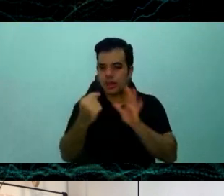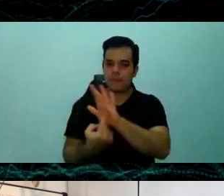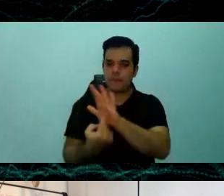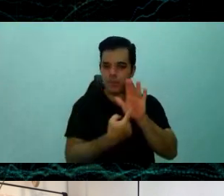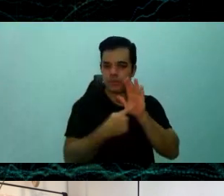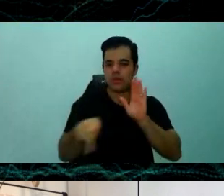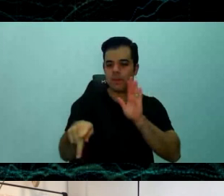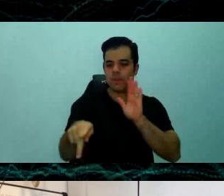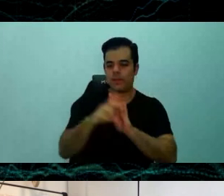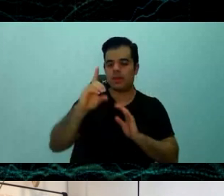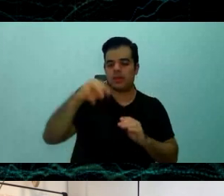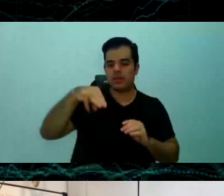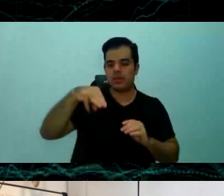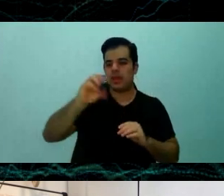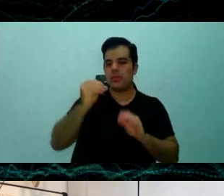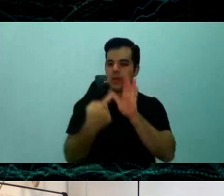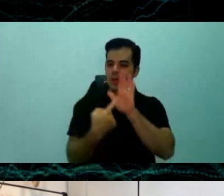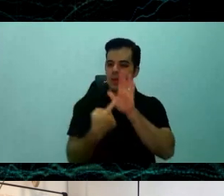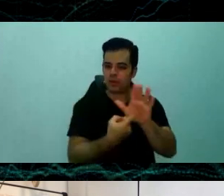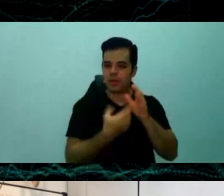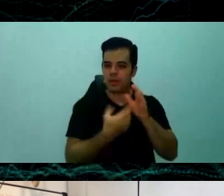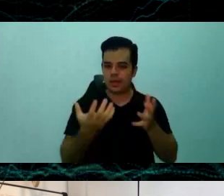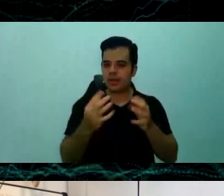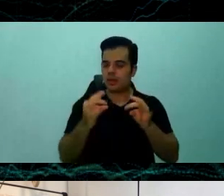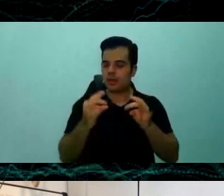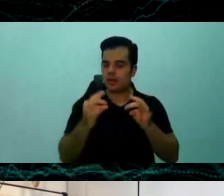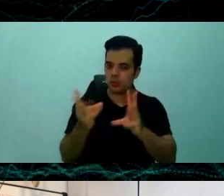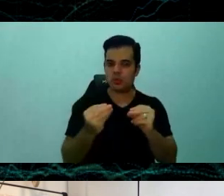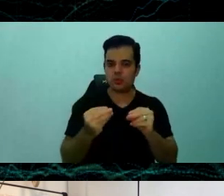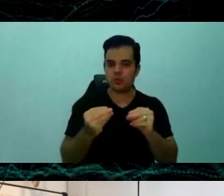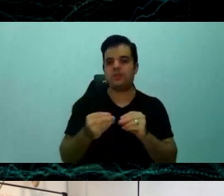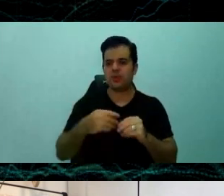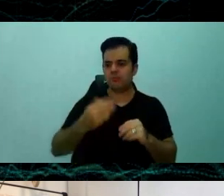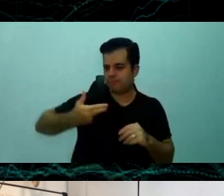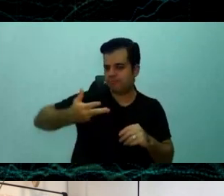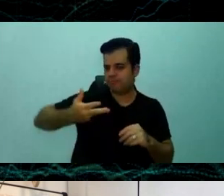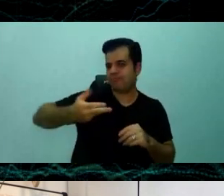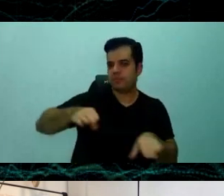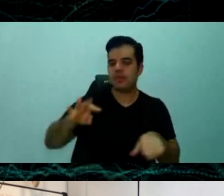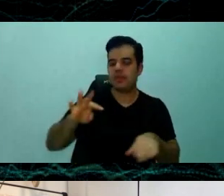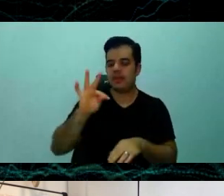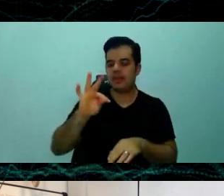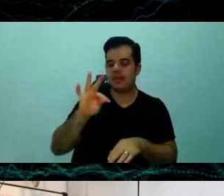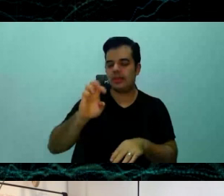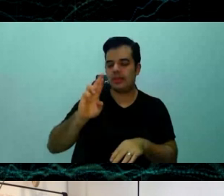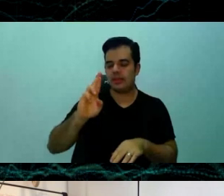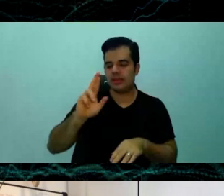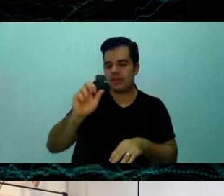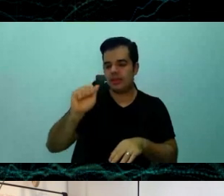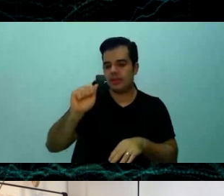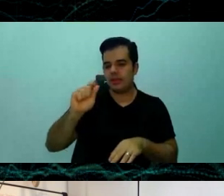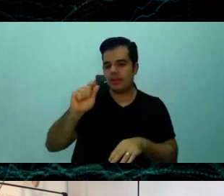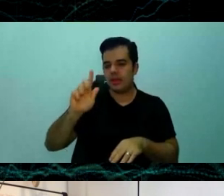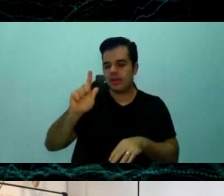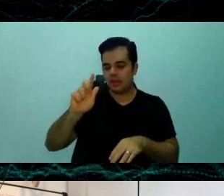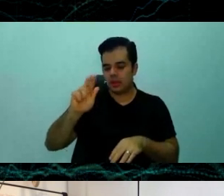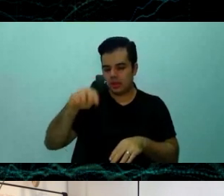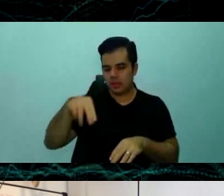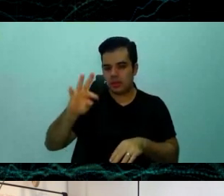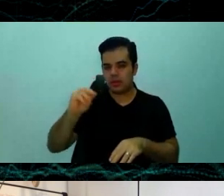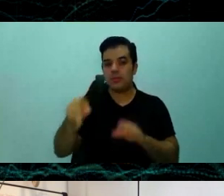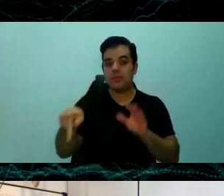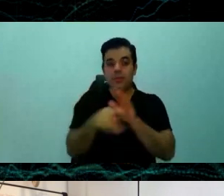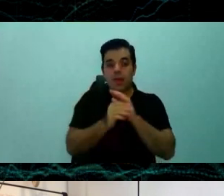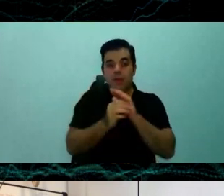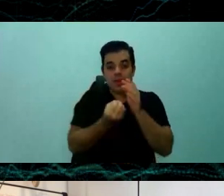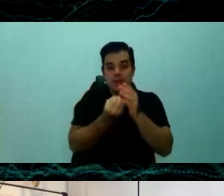ter tempo para mostrar toda a stack, tá bom? O TerraGrant ele foi criado com o princípio do DRY, do Don't